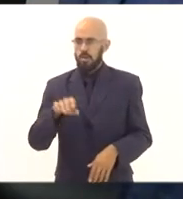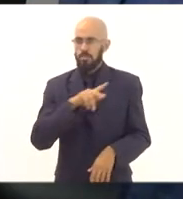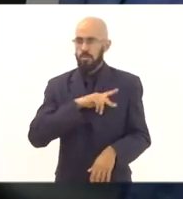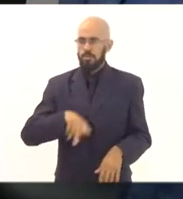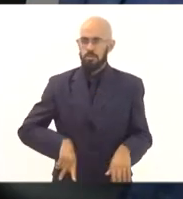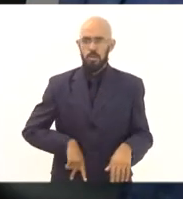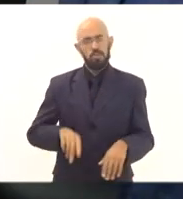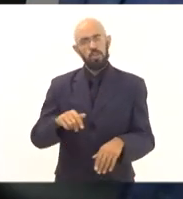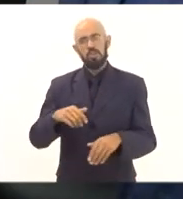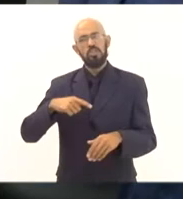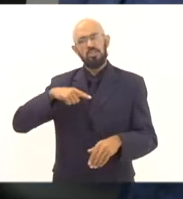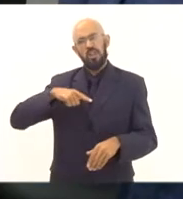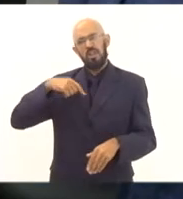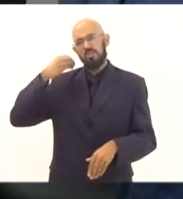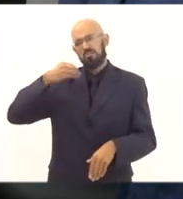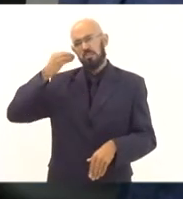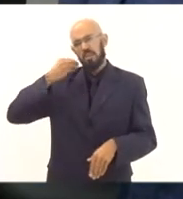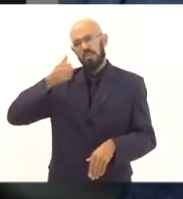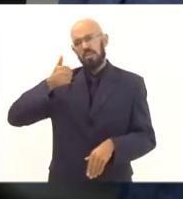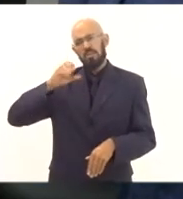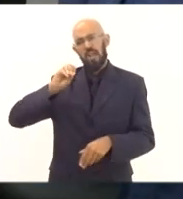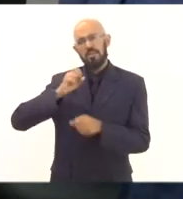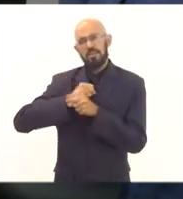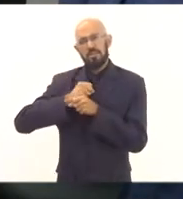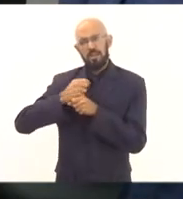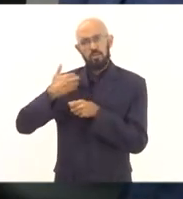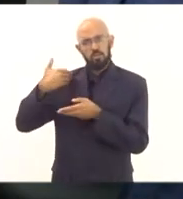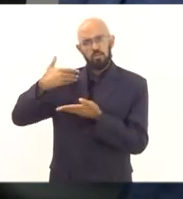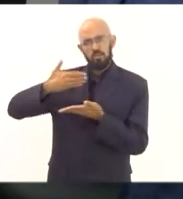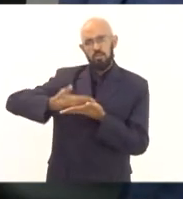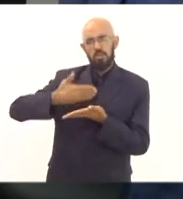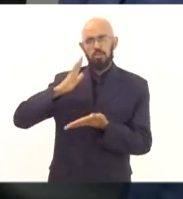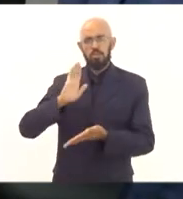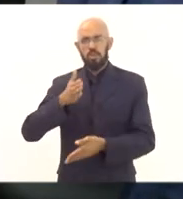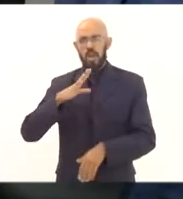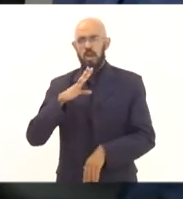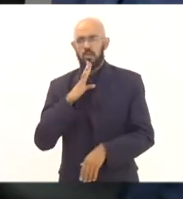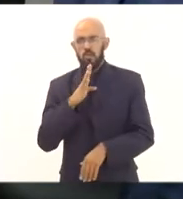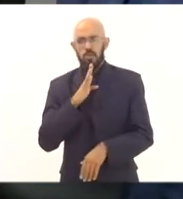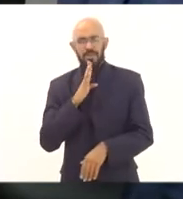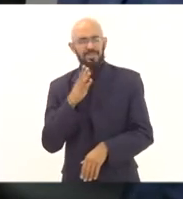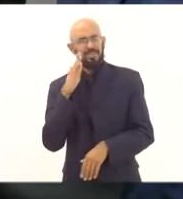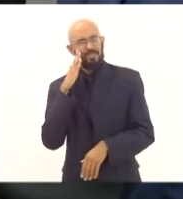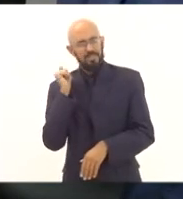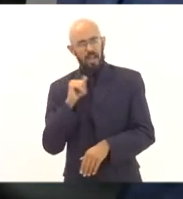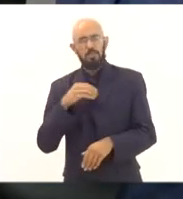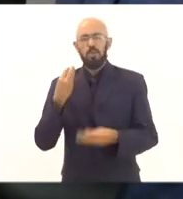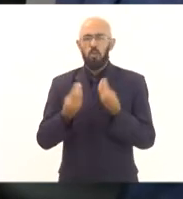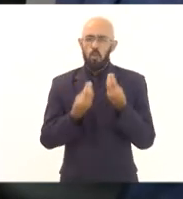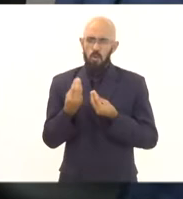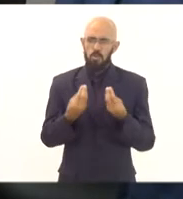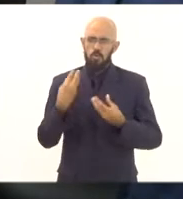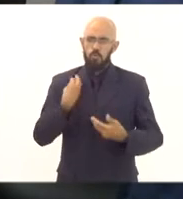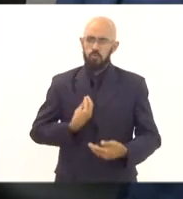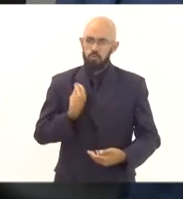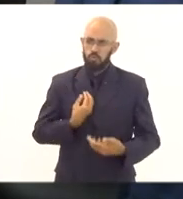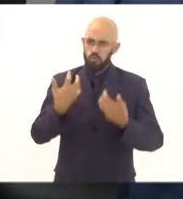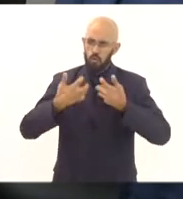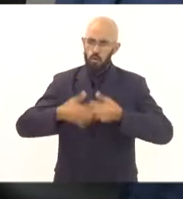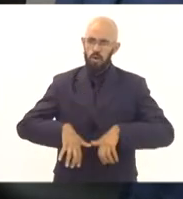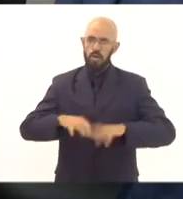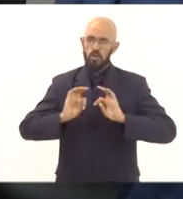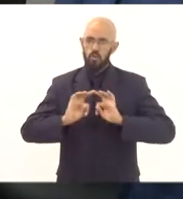pelo menos dez anos temos aproximadamente 10 anos de casa então a gente já conhecia muito bem como é que funcionava a máquina e ela